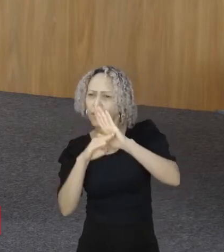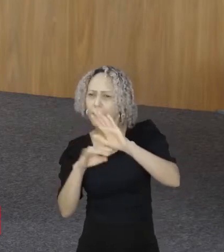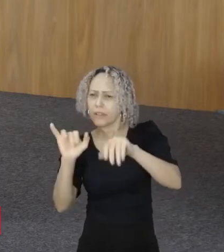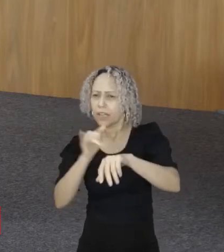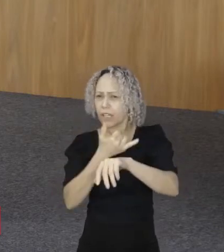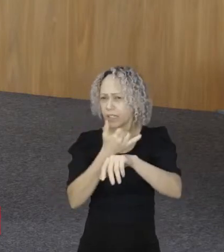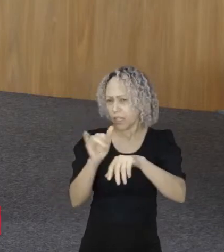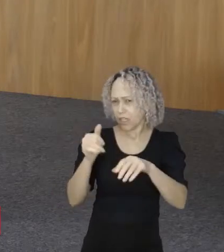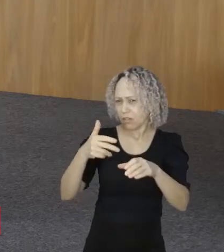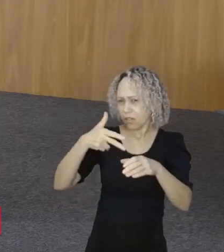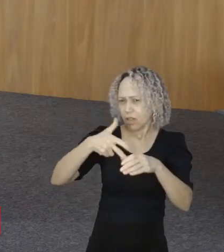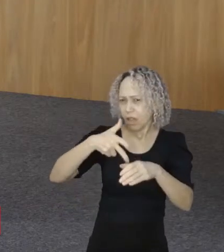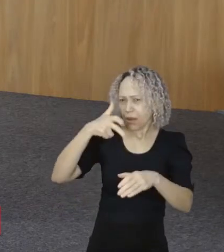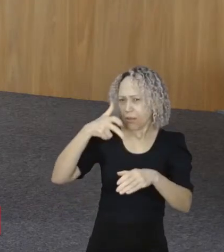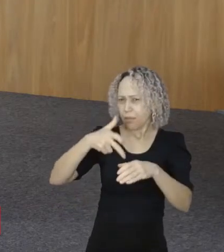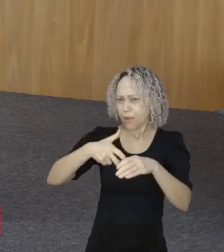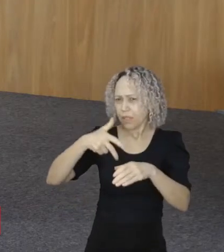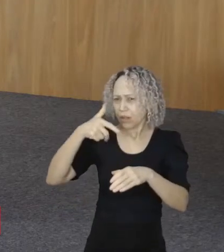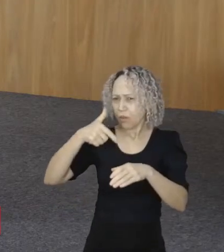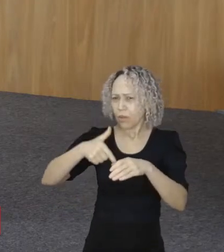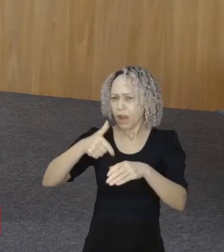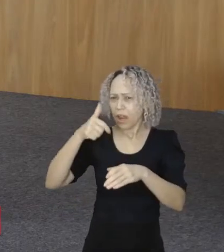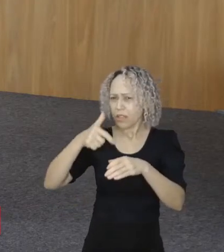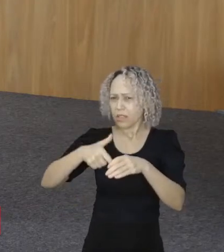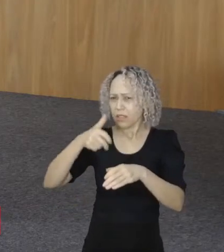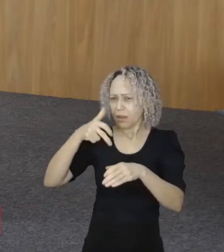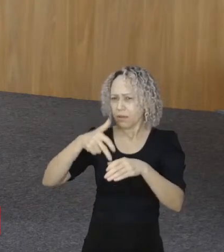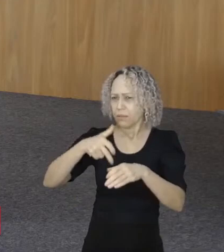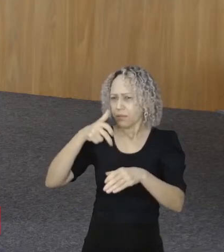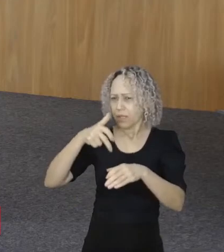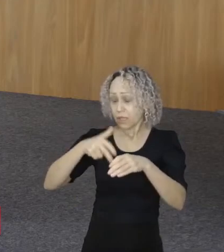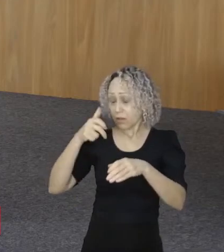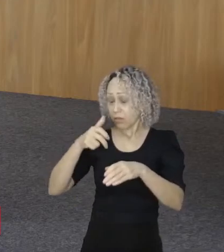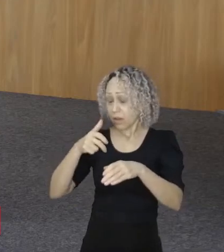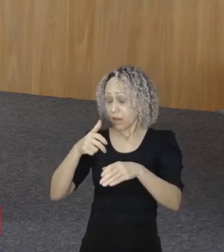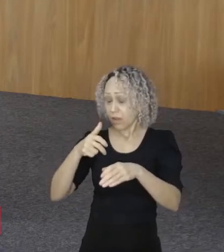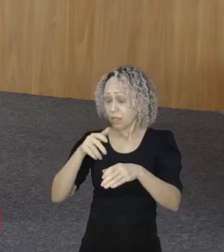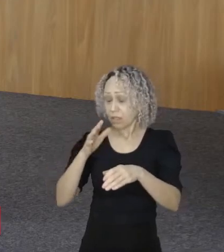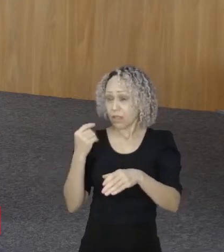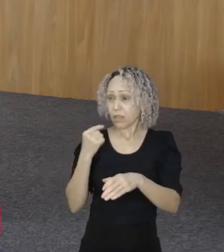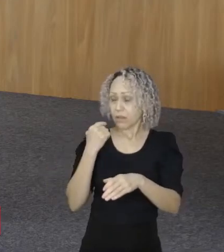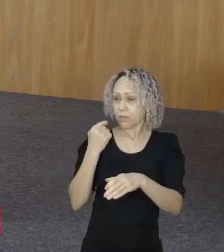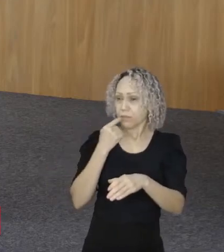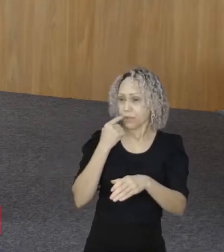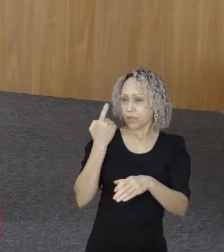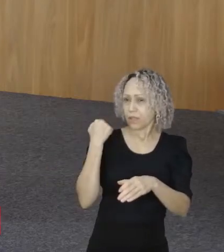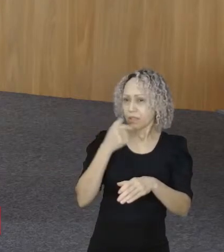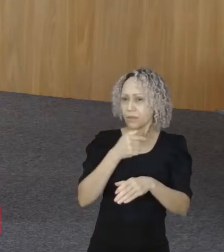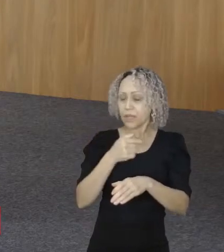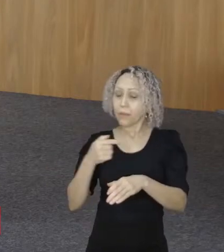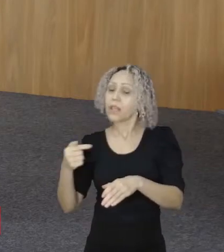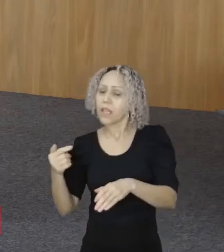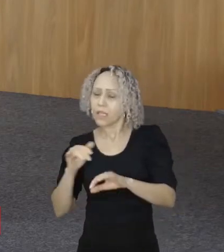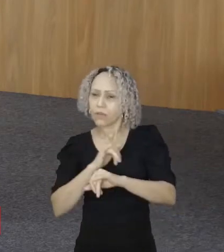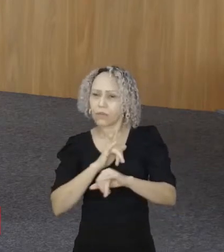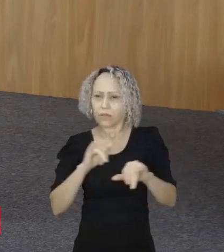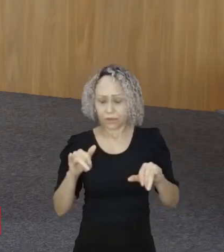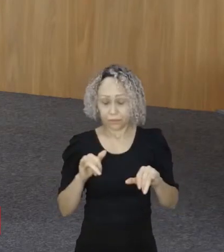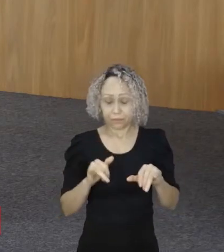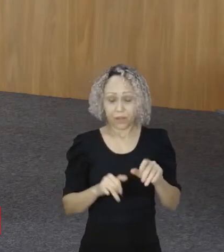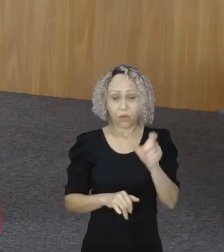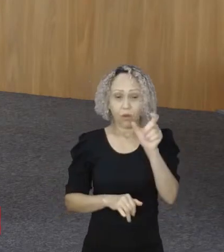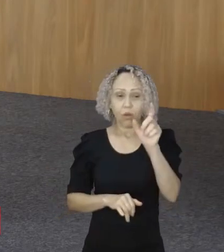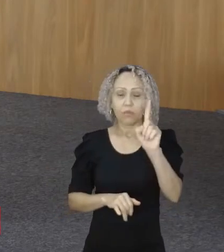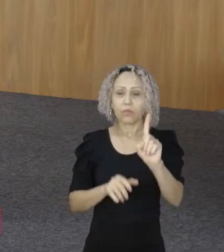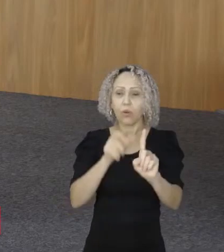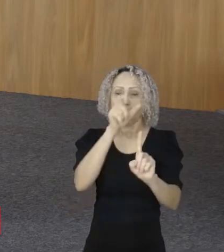foi anunciado na semana passada, e a gente vai detalhar o que diz esse documento agora com o coordenador da Federação